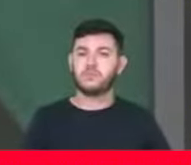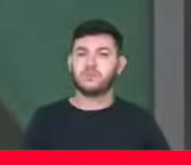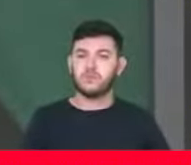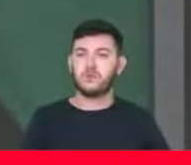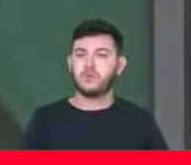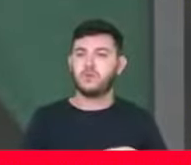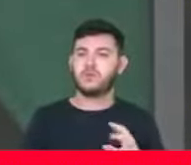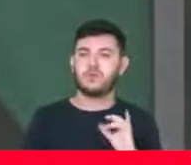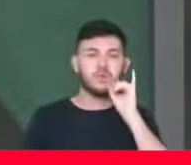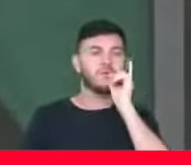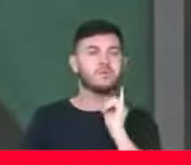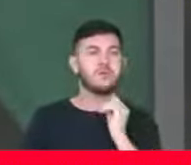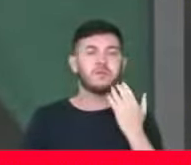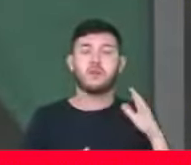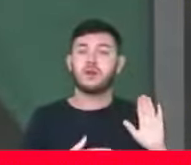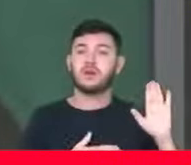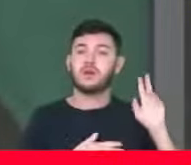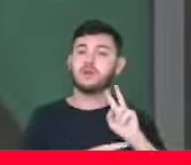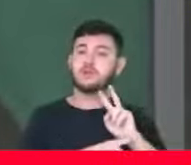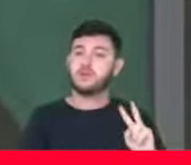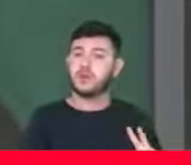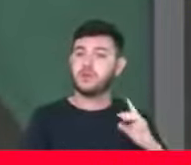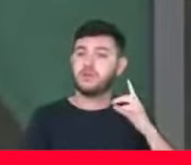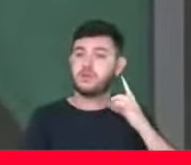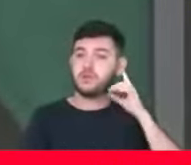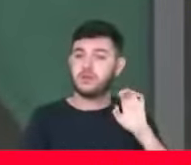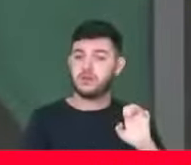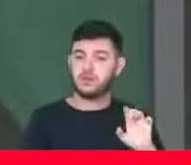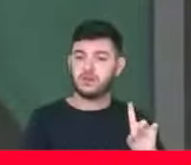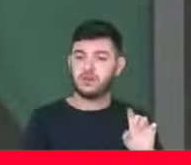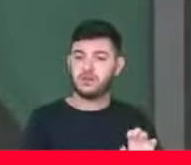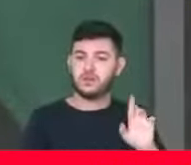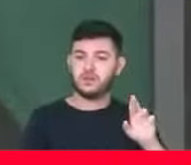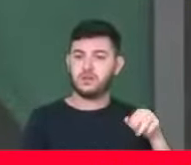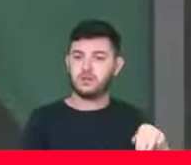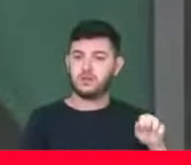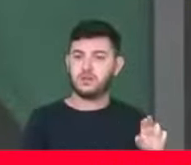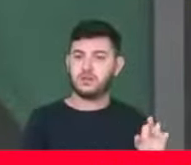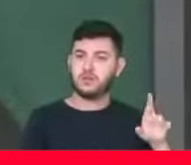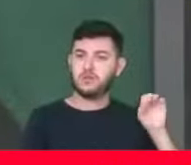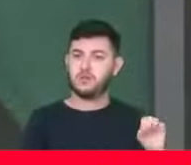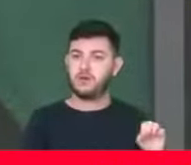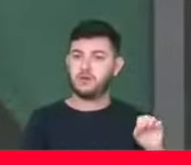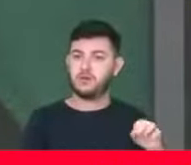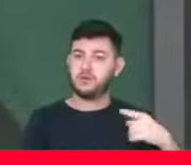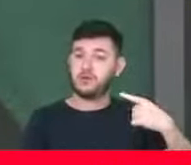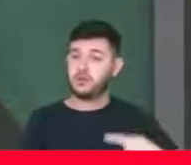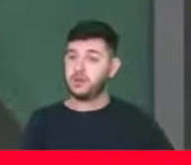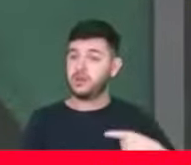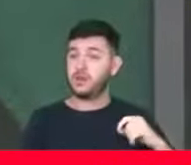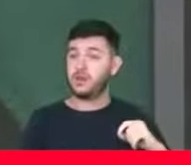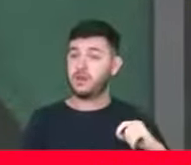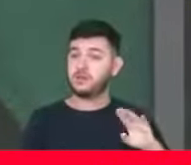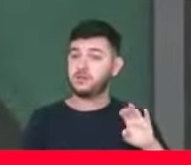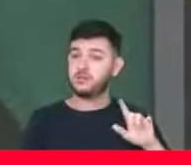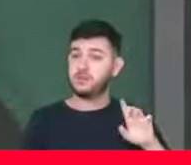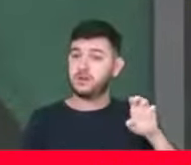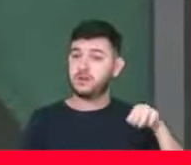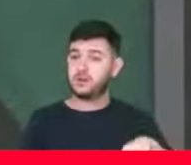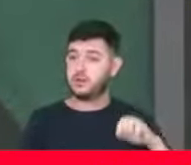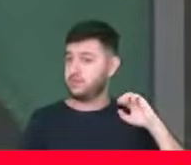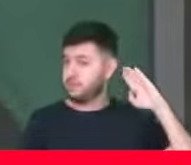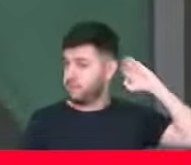do lançamento de pré-candidato desse deputado Éder Mauro na cidade de Belém do Pará, a qual amo e